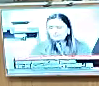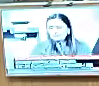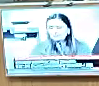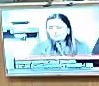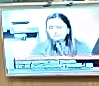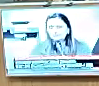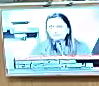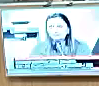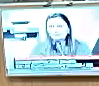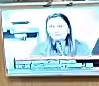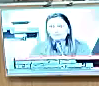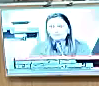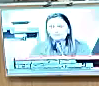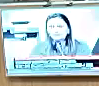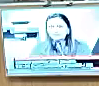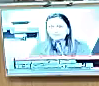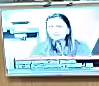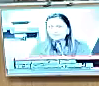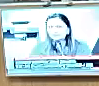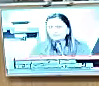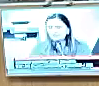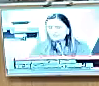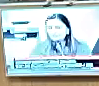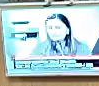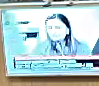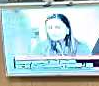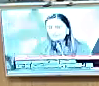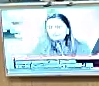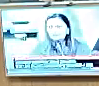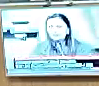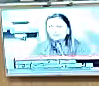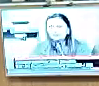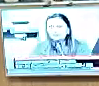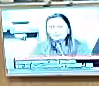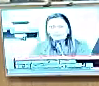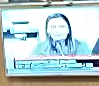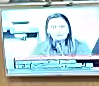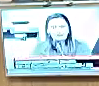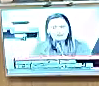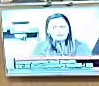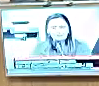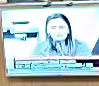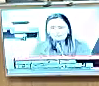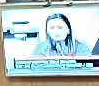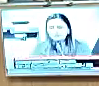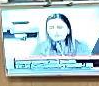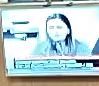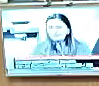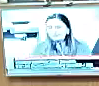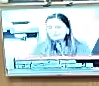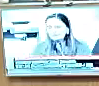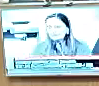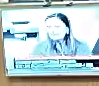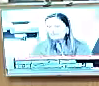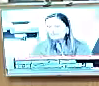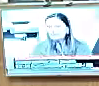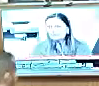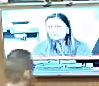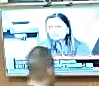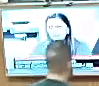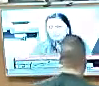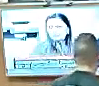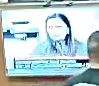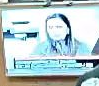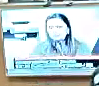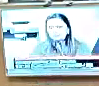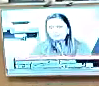introdução dessa audiência a gente está aqui hoje para ouvir então cada uma das falas foram registradas ea secretaria de planejamento